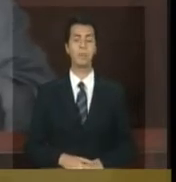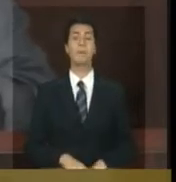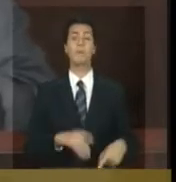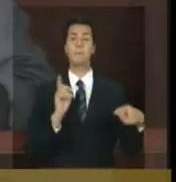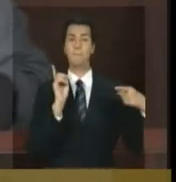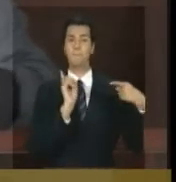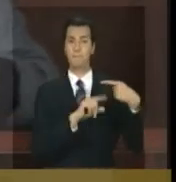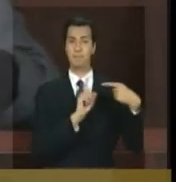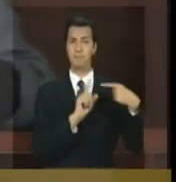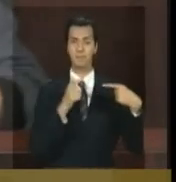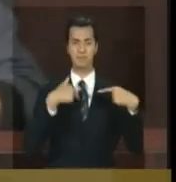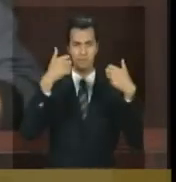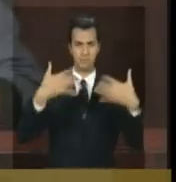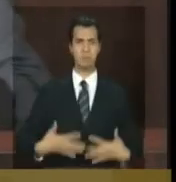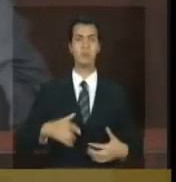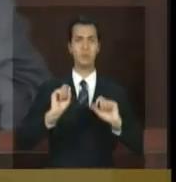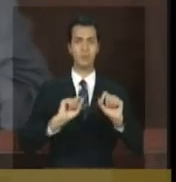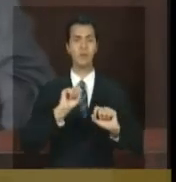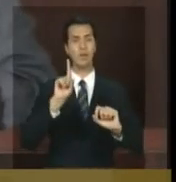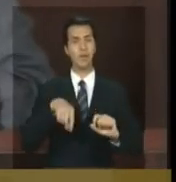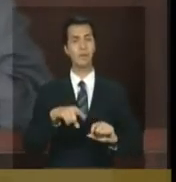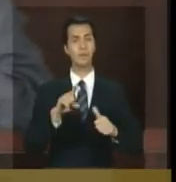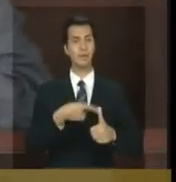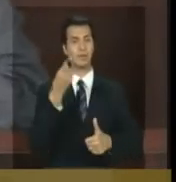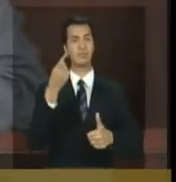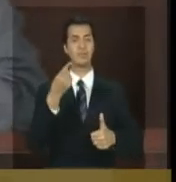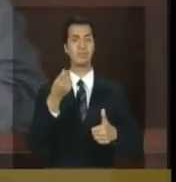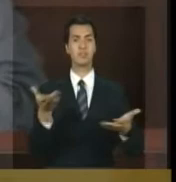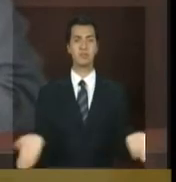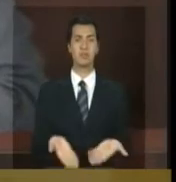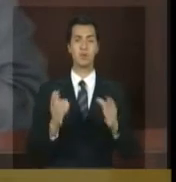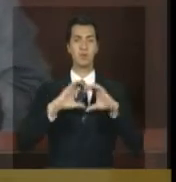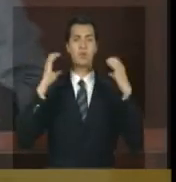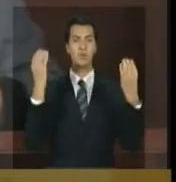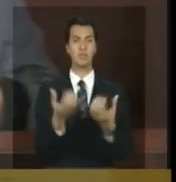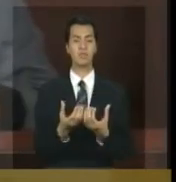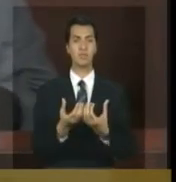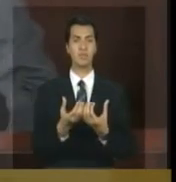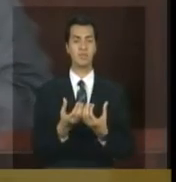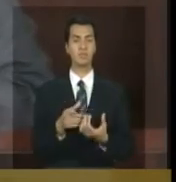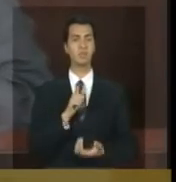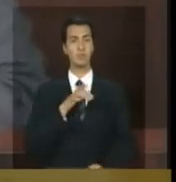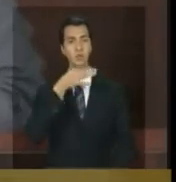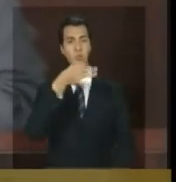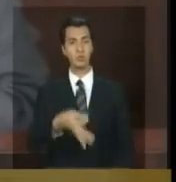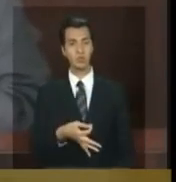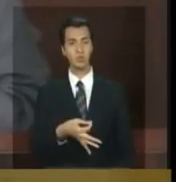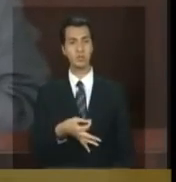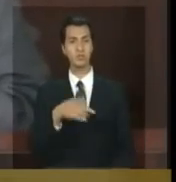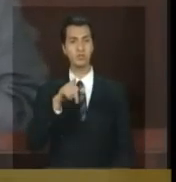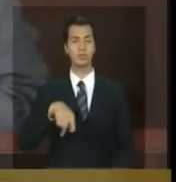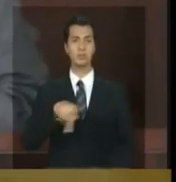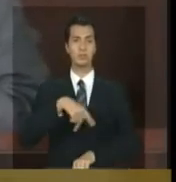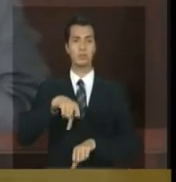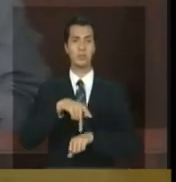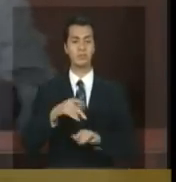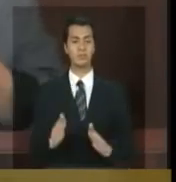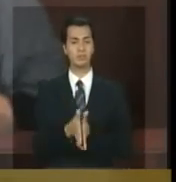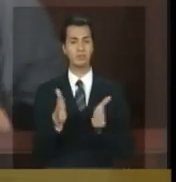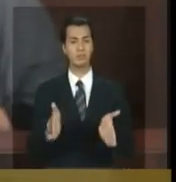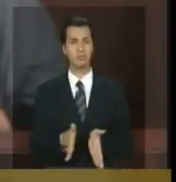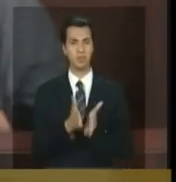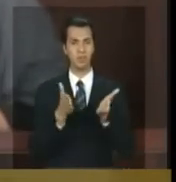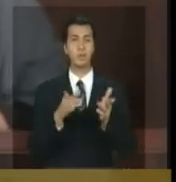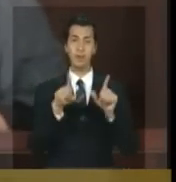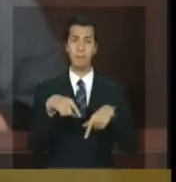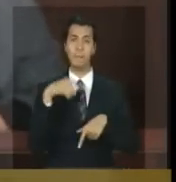de destacar é a primeira vez que uma conferência dessa natureza é mobilizada ou sugerida às Nações Unidas por um país em desenvolvimento. Foi o